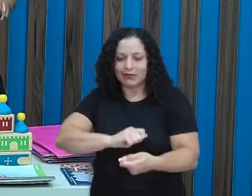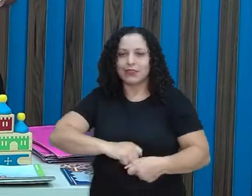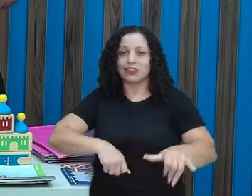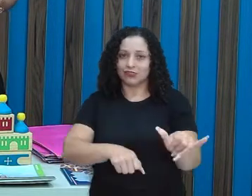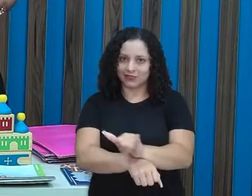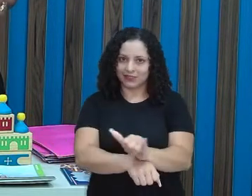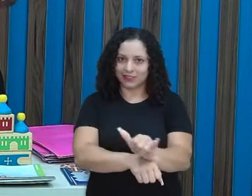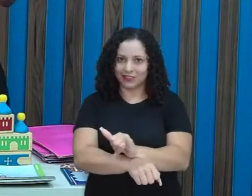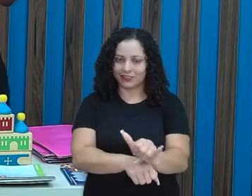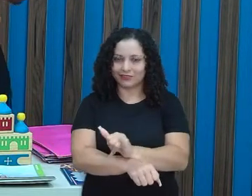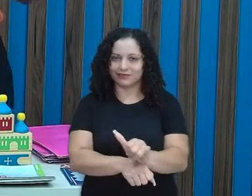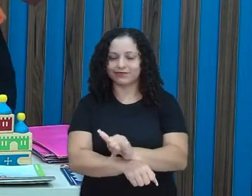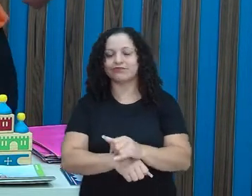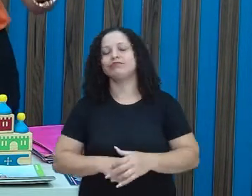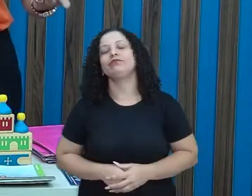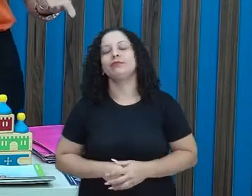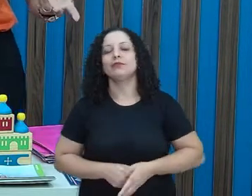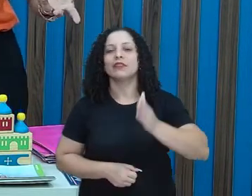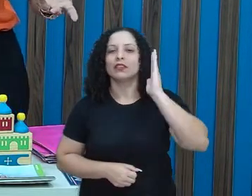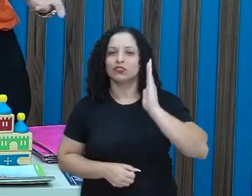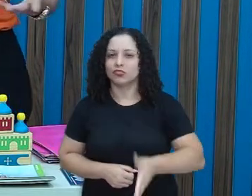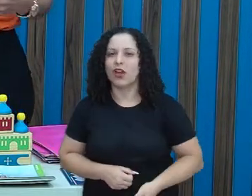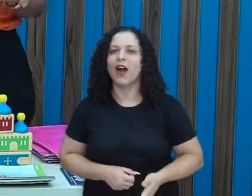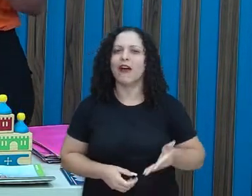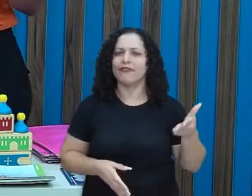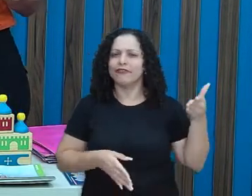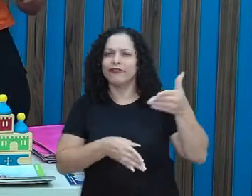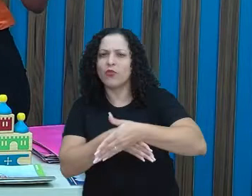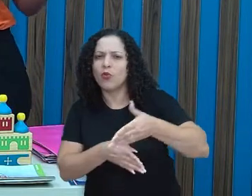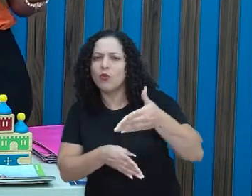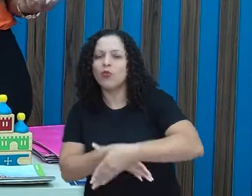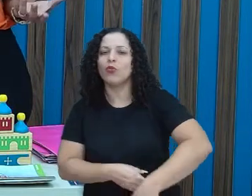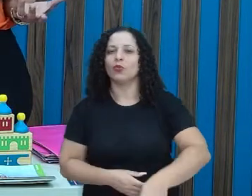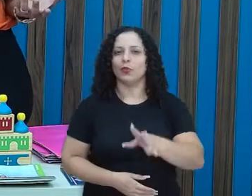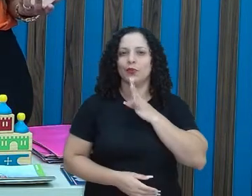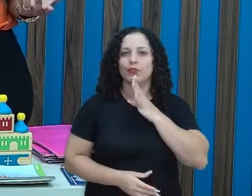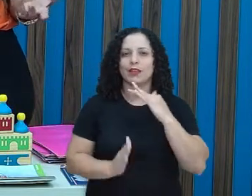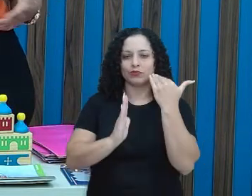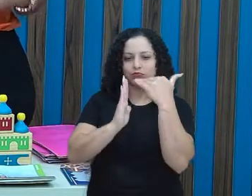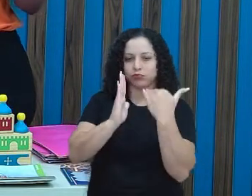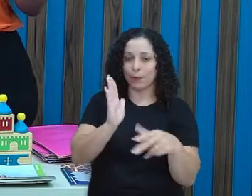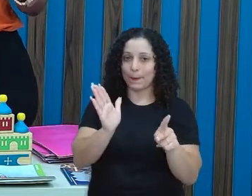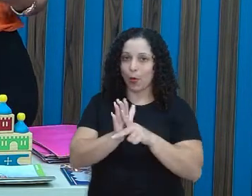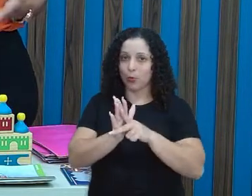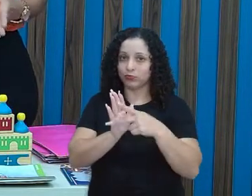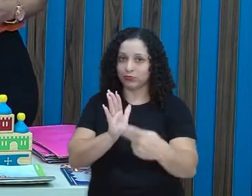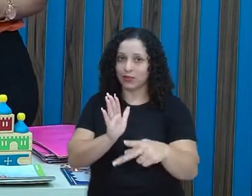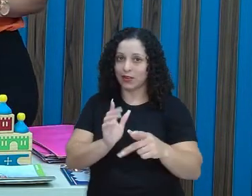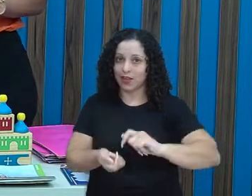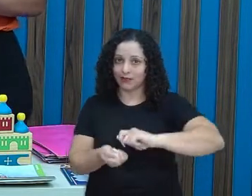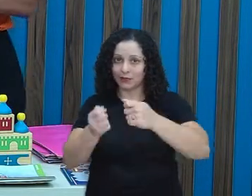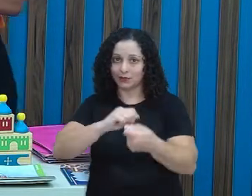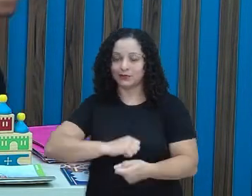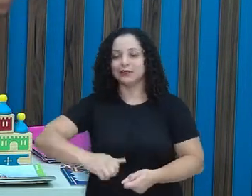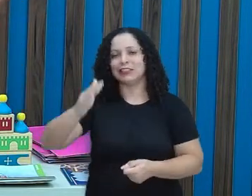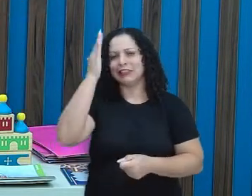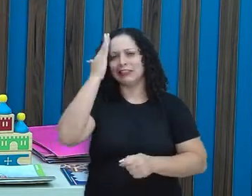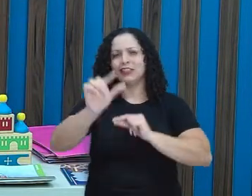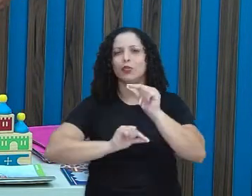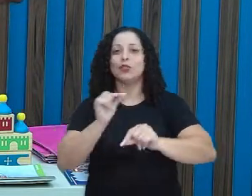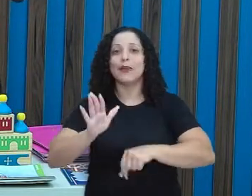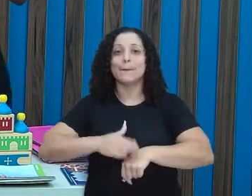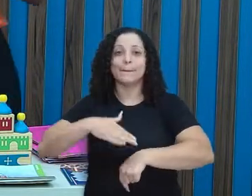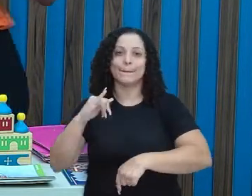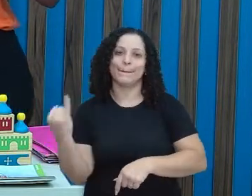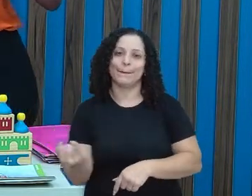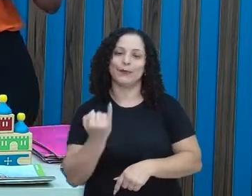estratégia. Obviamente que a gente já visitou, né, o plano individualizado dele para que a gente entenda o que é prioridade